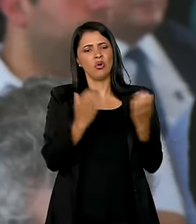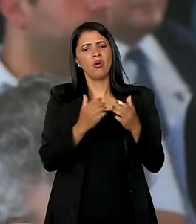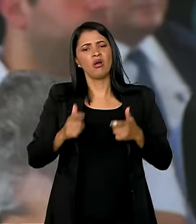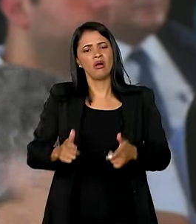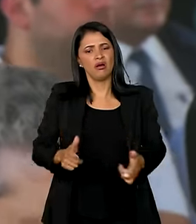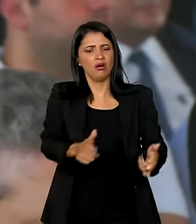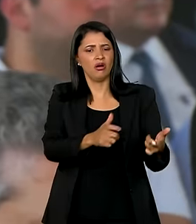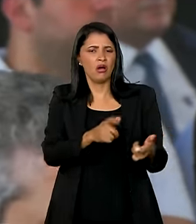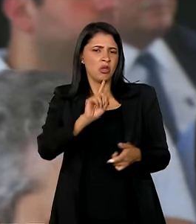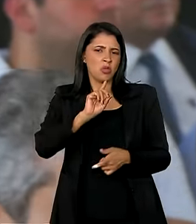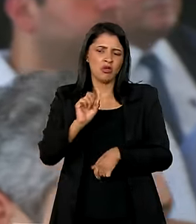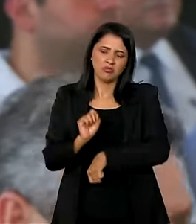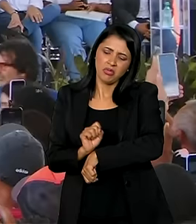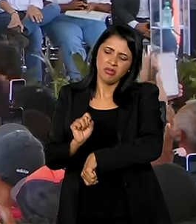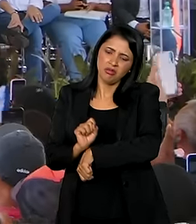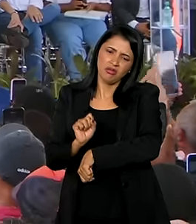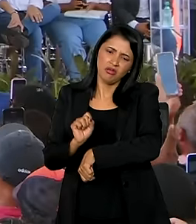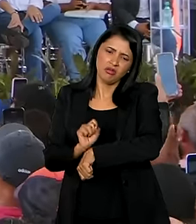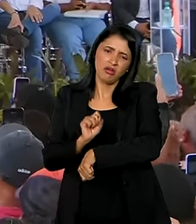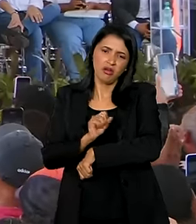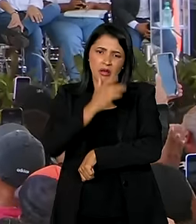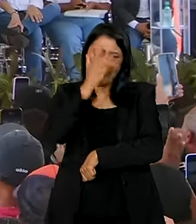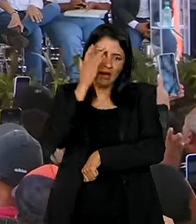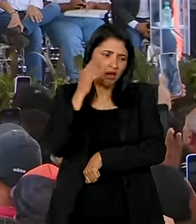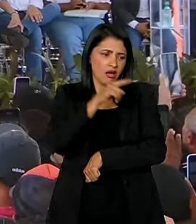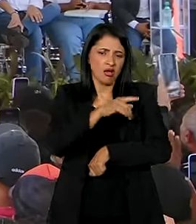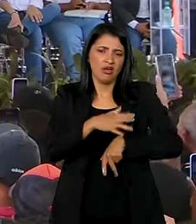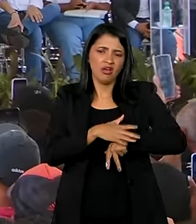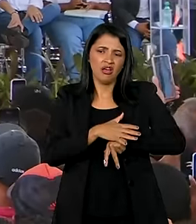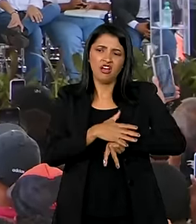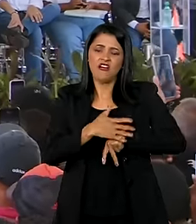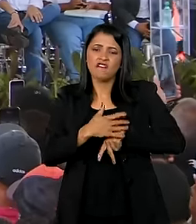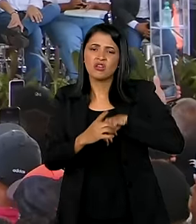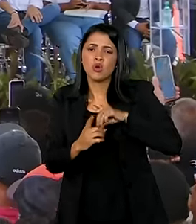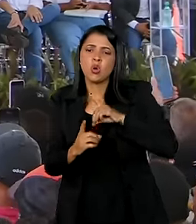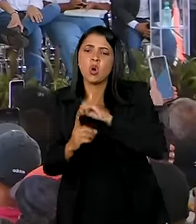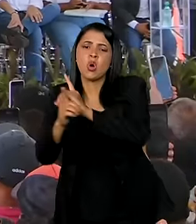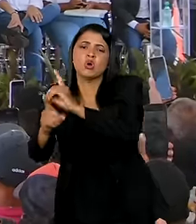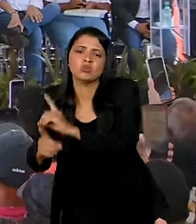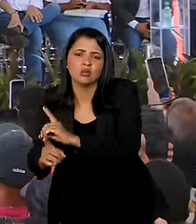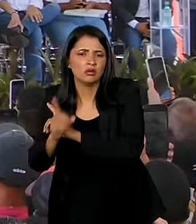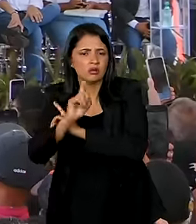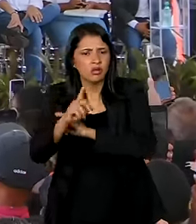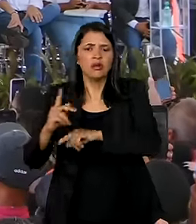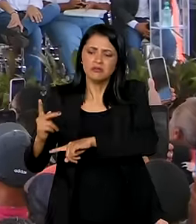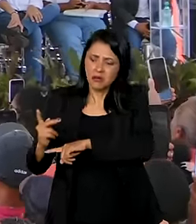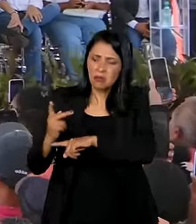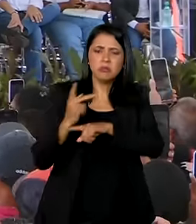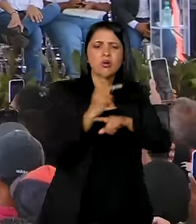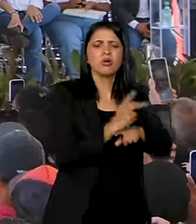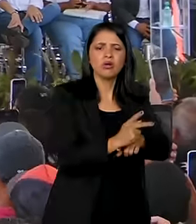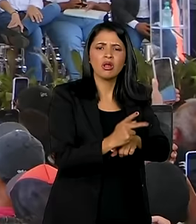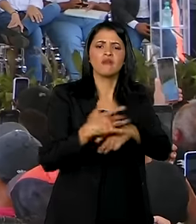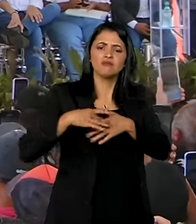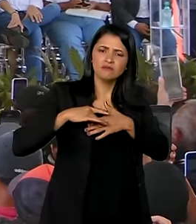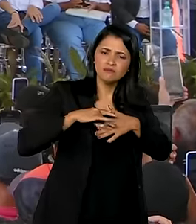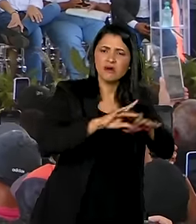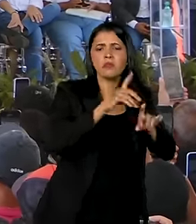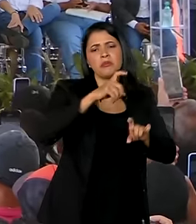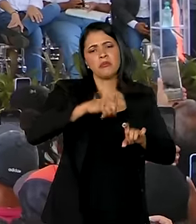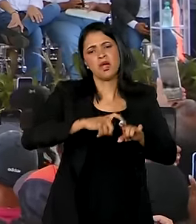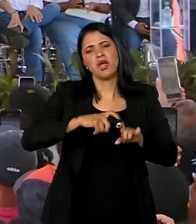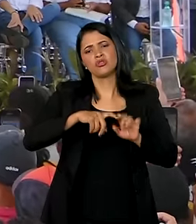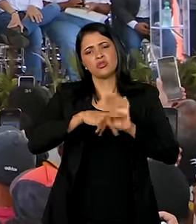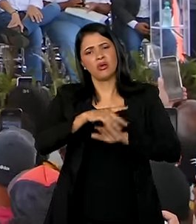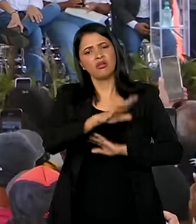a gente ficar esperando que o paciente vá até a gente. Vamos procurar as pessoas. Vamos levar pediatra nas